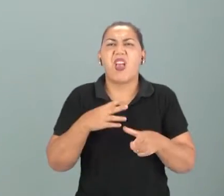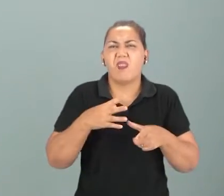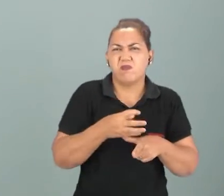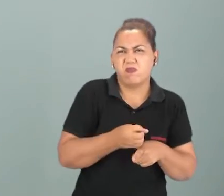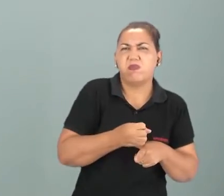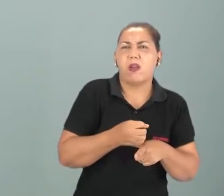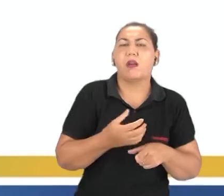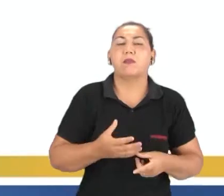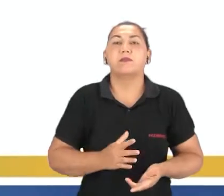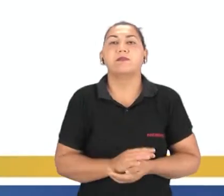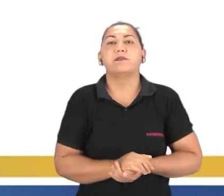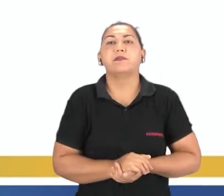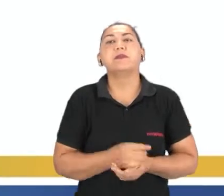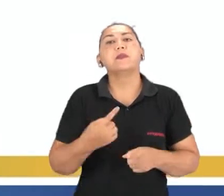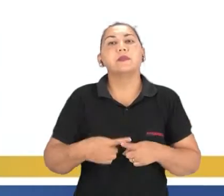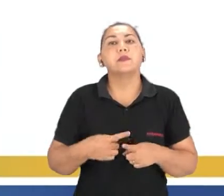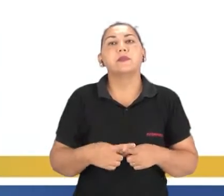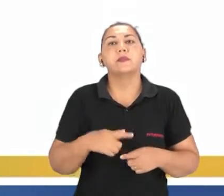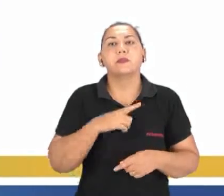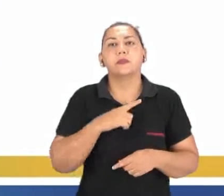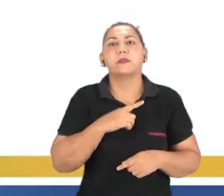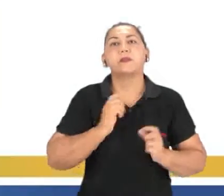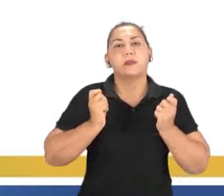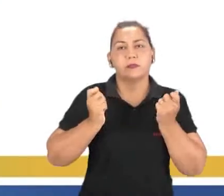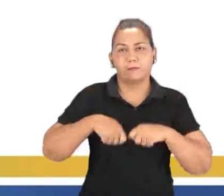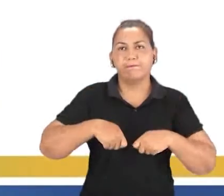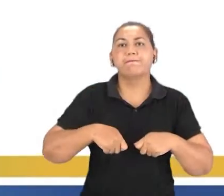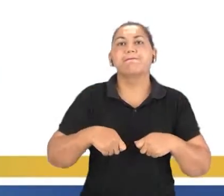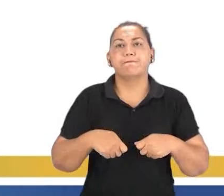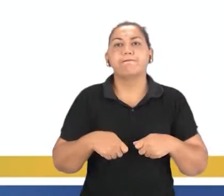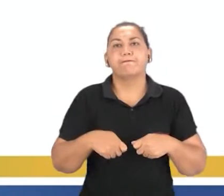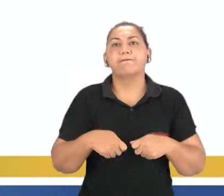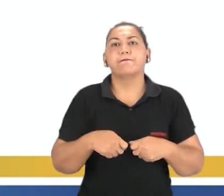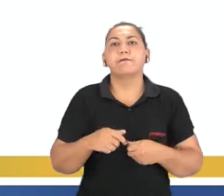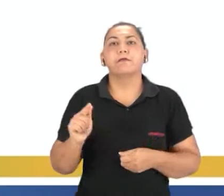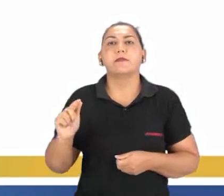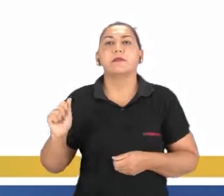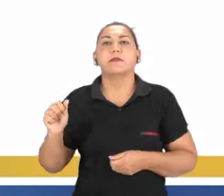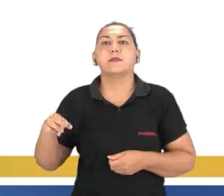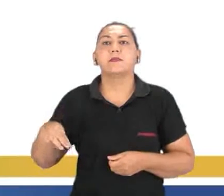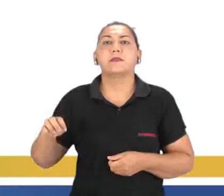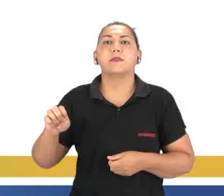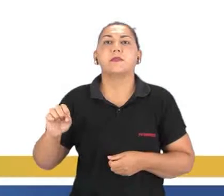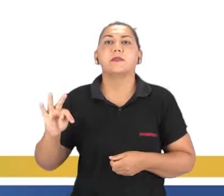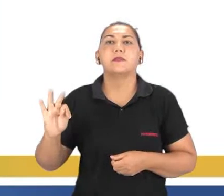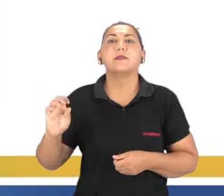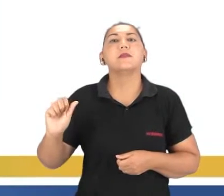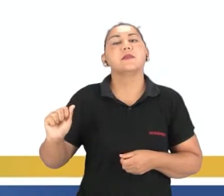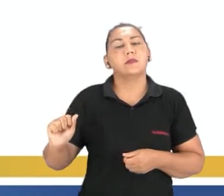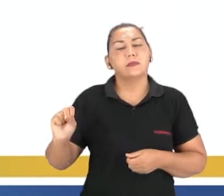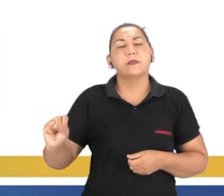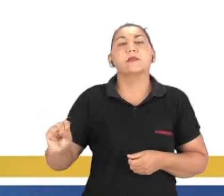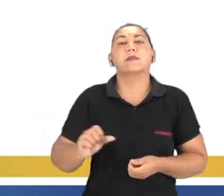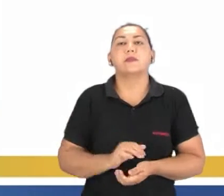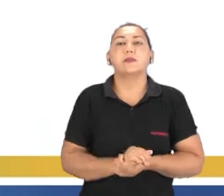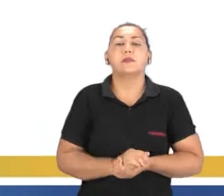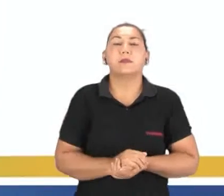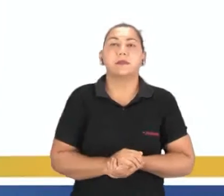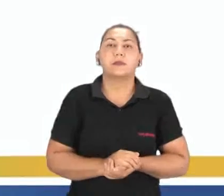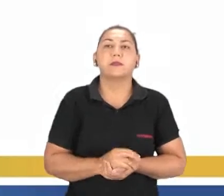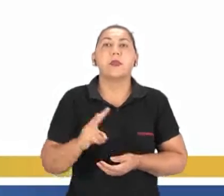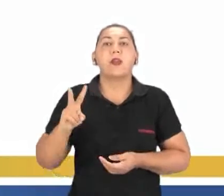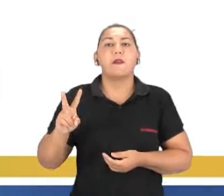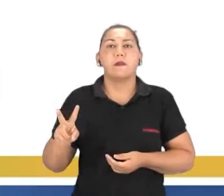verde rugosa? Então aqui a gente vai ter as possibilidades desses gametas. Vzão, Rzão, Vzão, Rzinho,